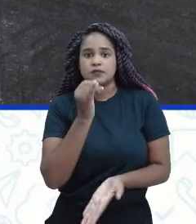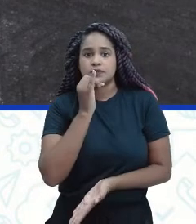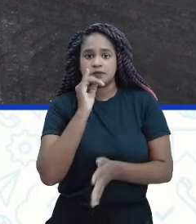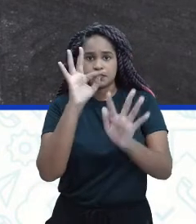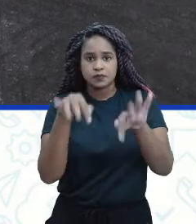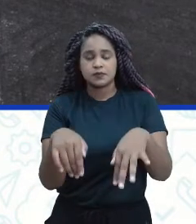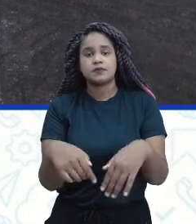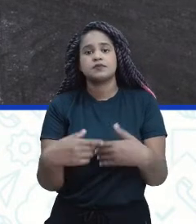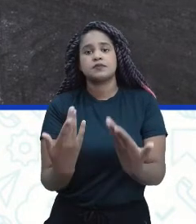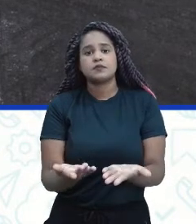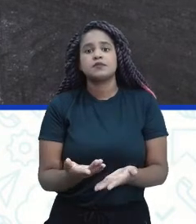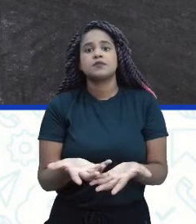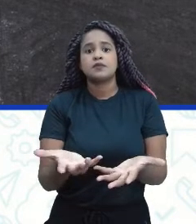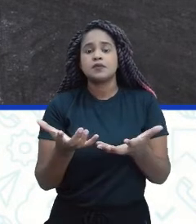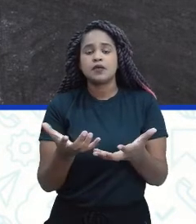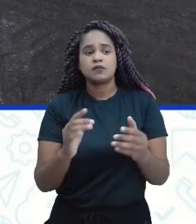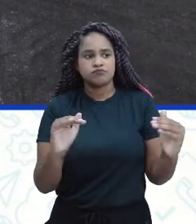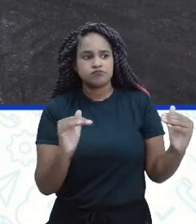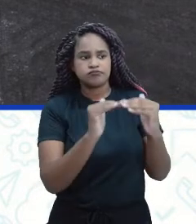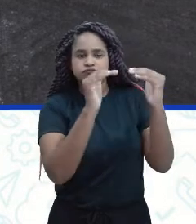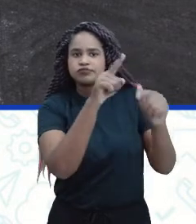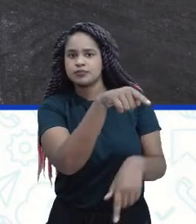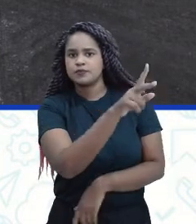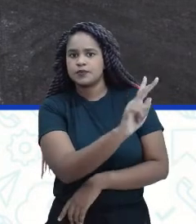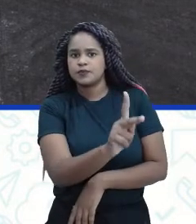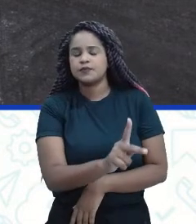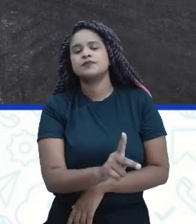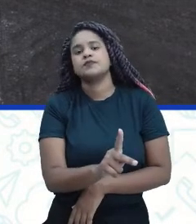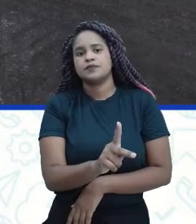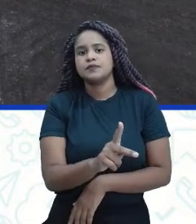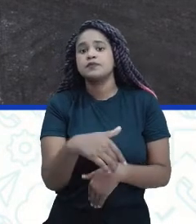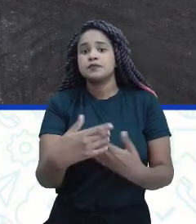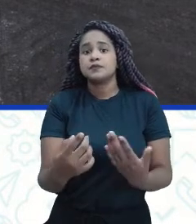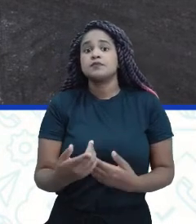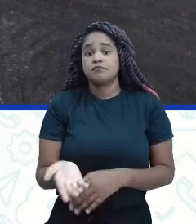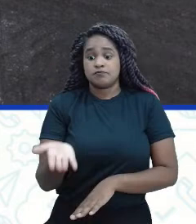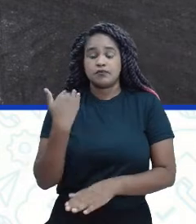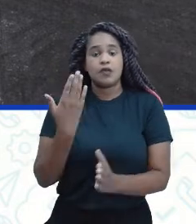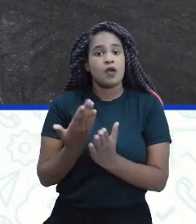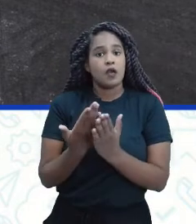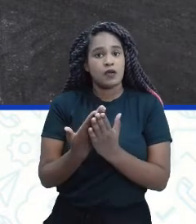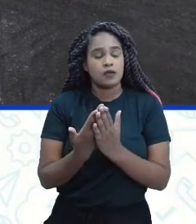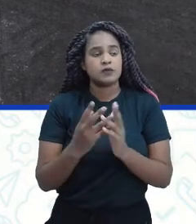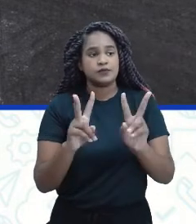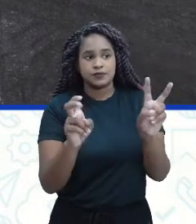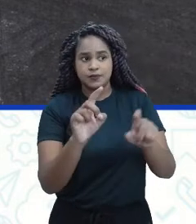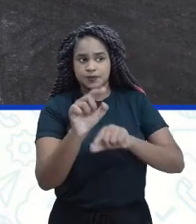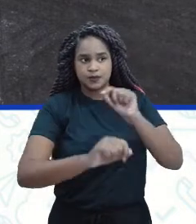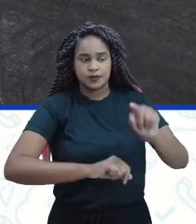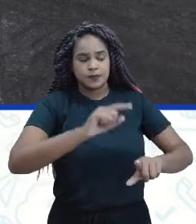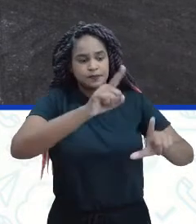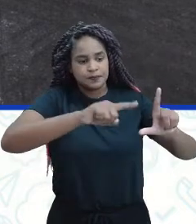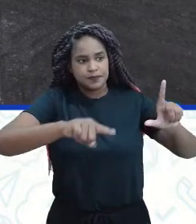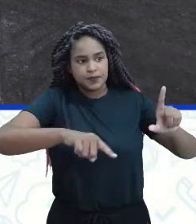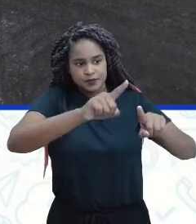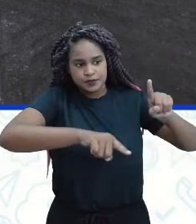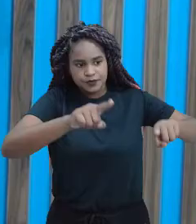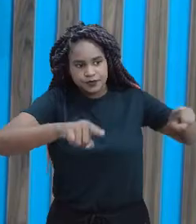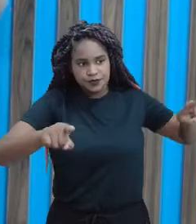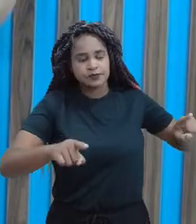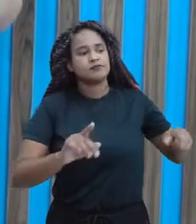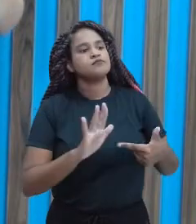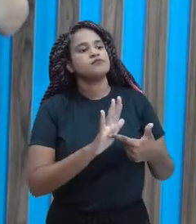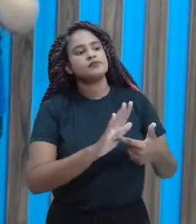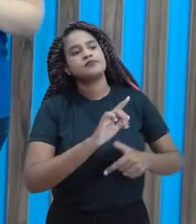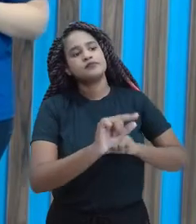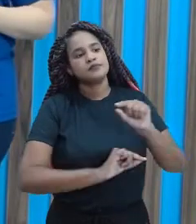para confabular aqui com o professor Henrique sobre isso, uma das aulas que a gente ministrou, professor, foi sobre estatística. E essa aula, ela trazia